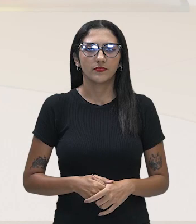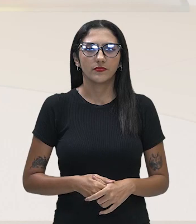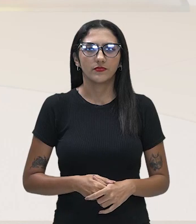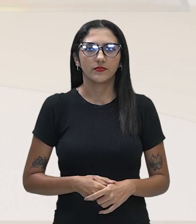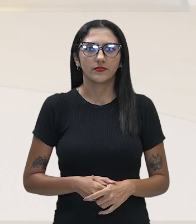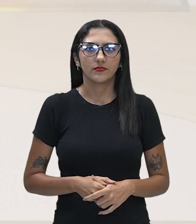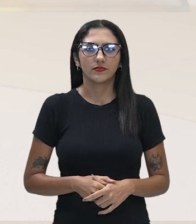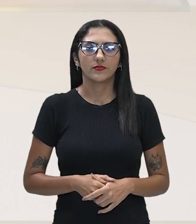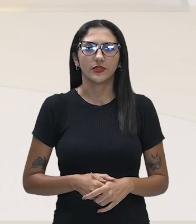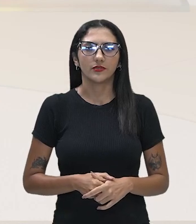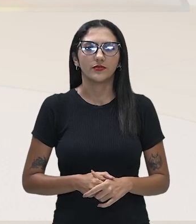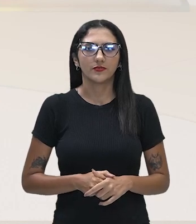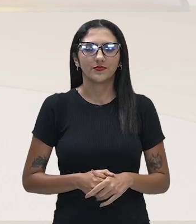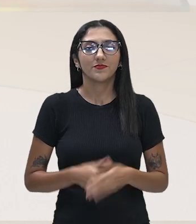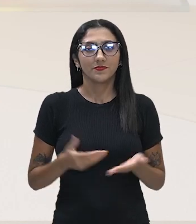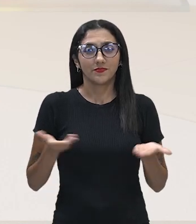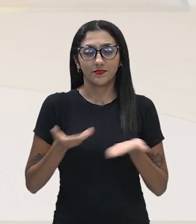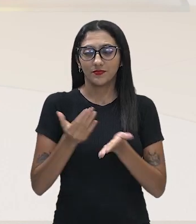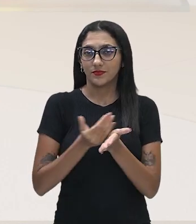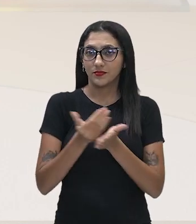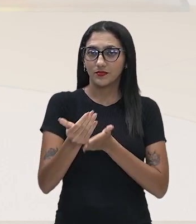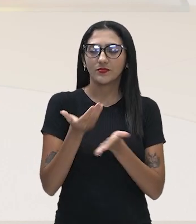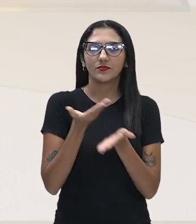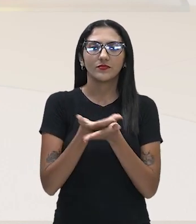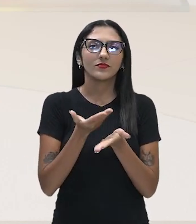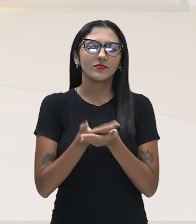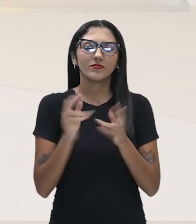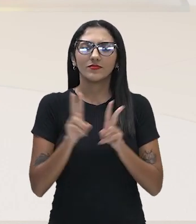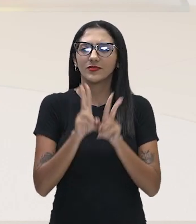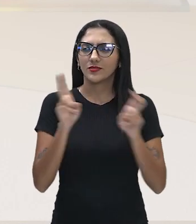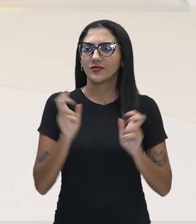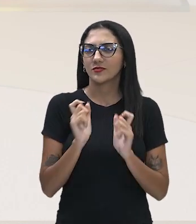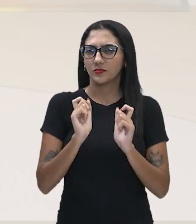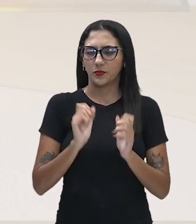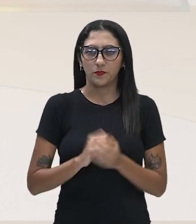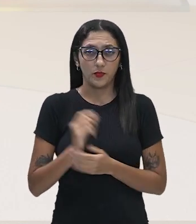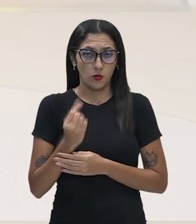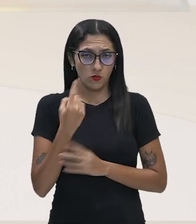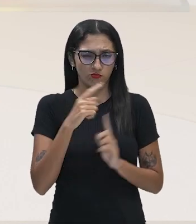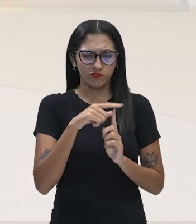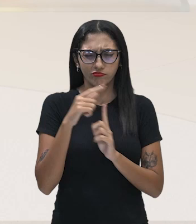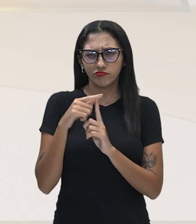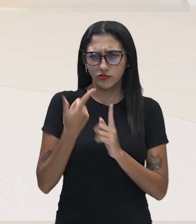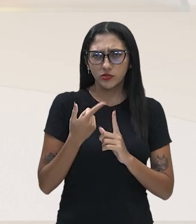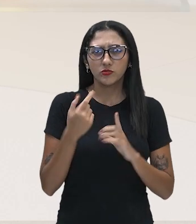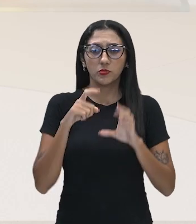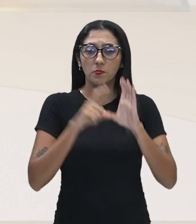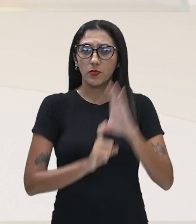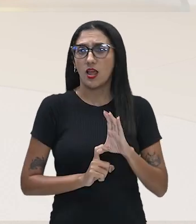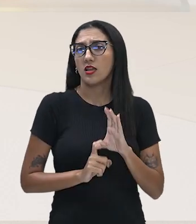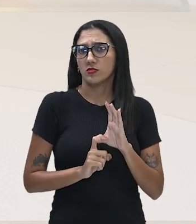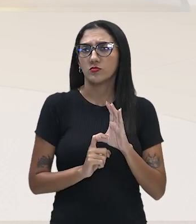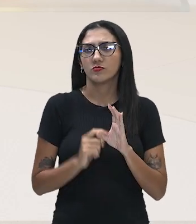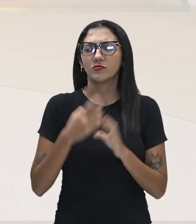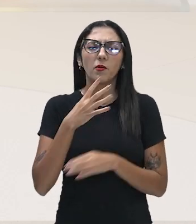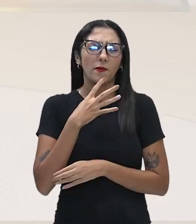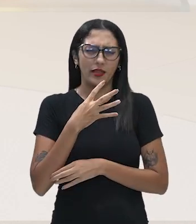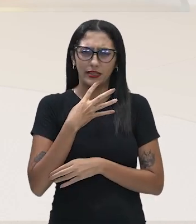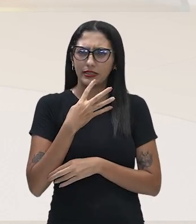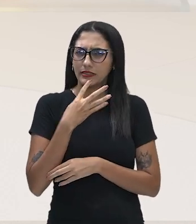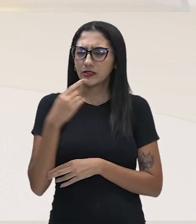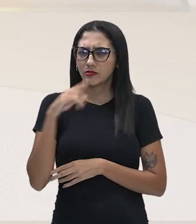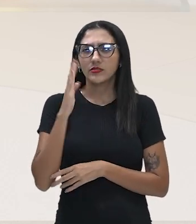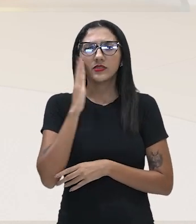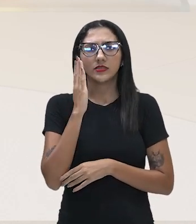E vamos iniciar a nossa aula falando de uma modalidade de empréstimo muito conhecida, né? É uma